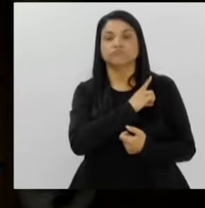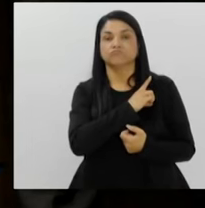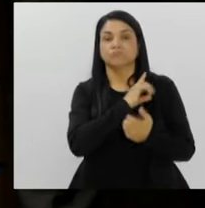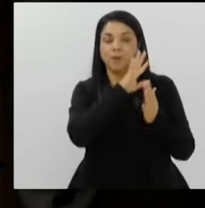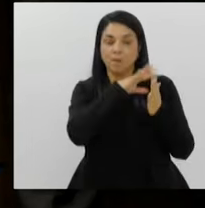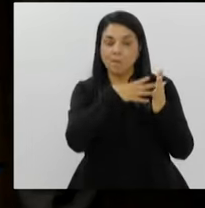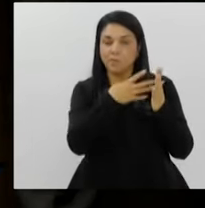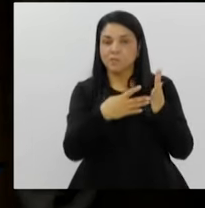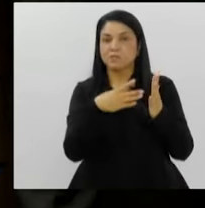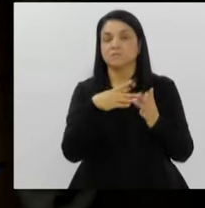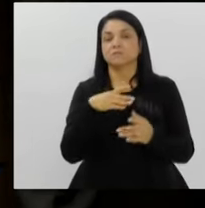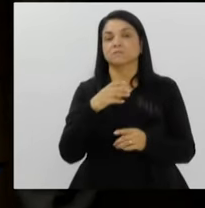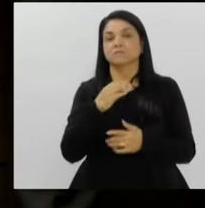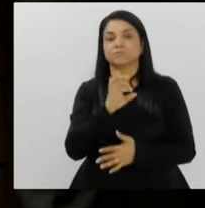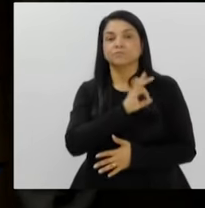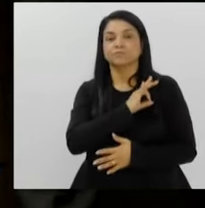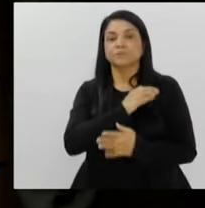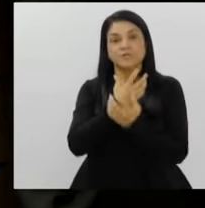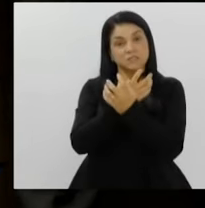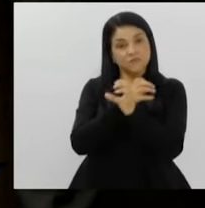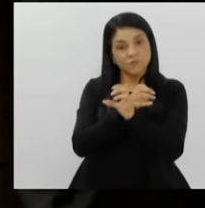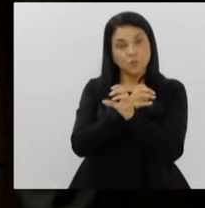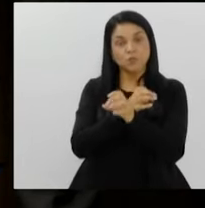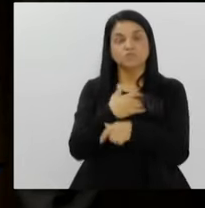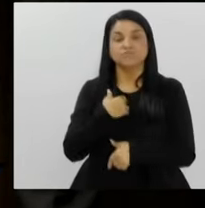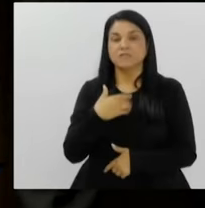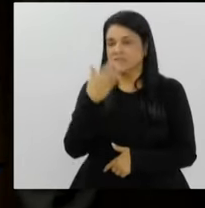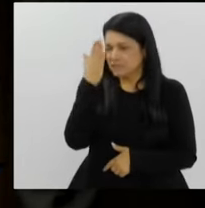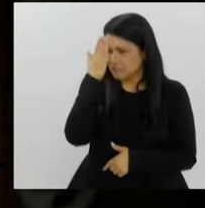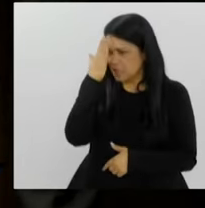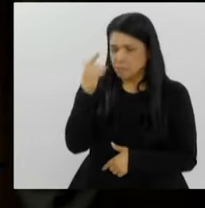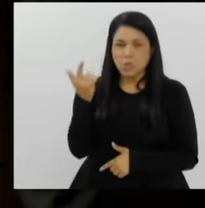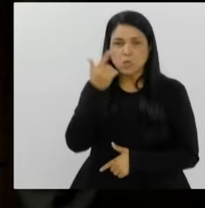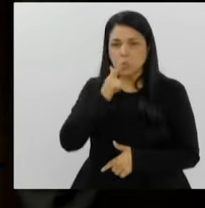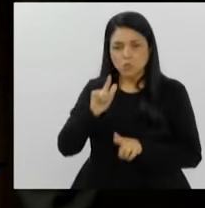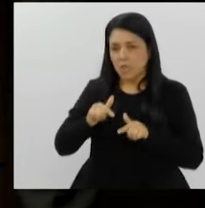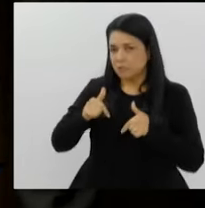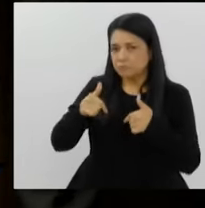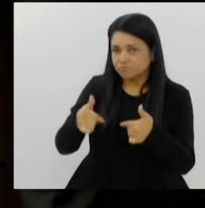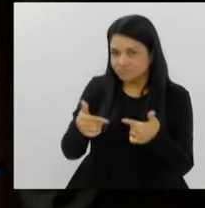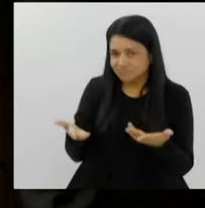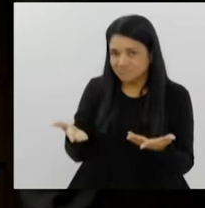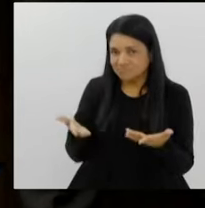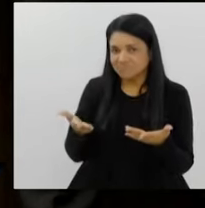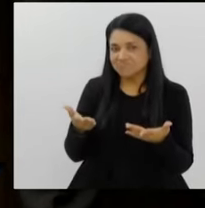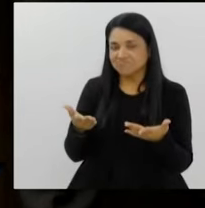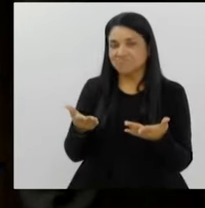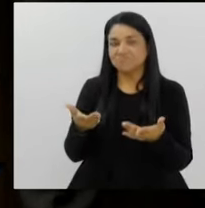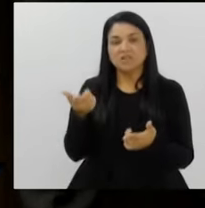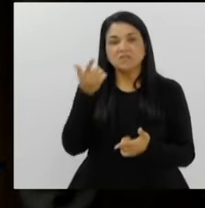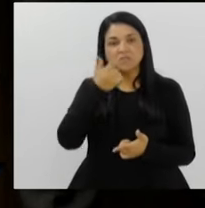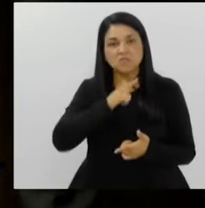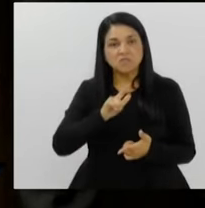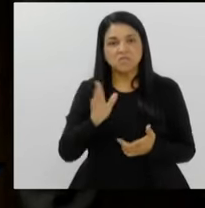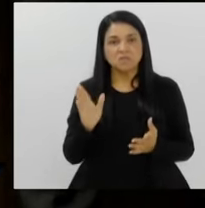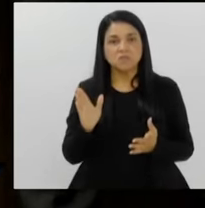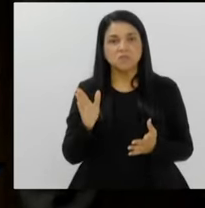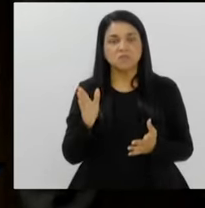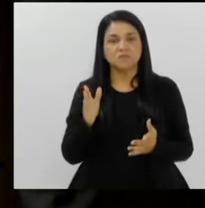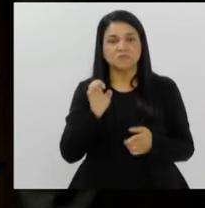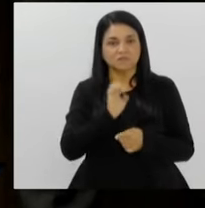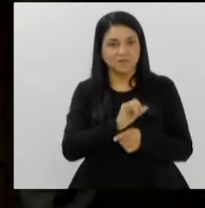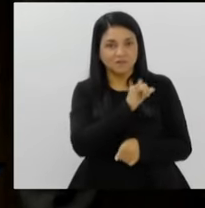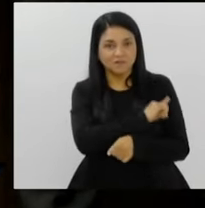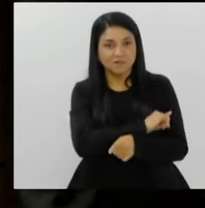Civil. Ele é incompetente, a gente já sabe disso. Ele não funcionou na ordem pública do Rio de Janeiro. Mas vai